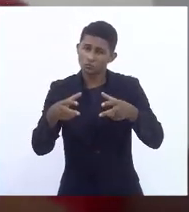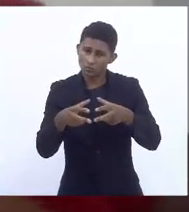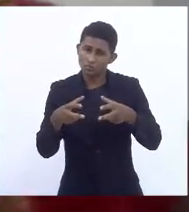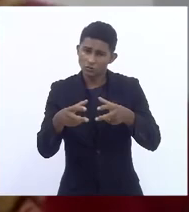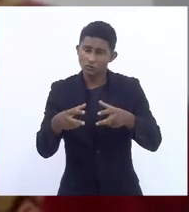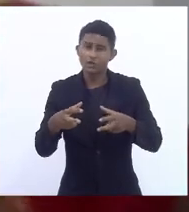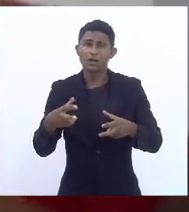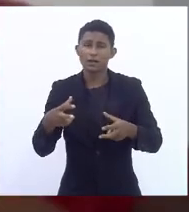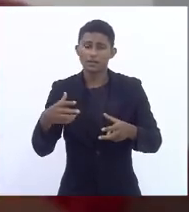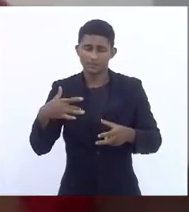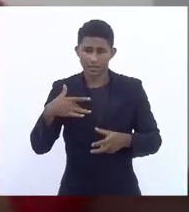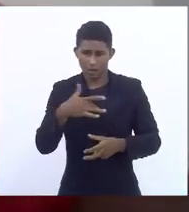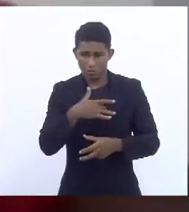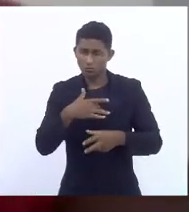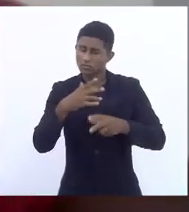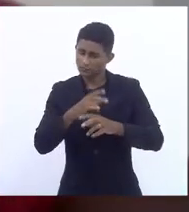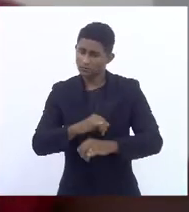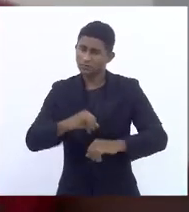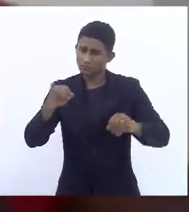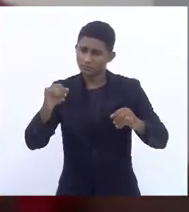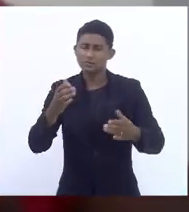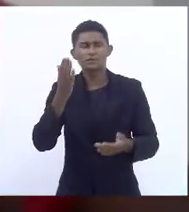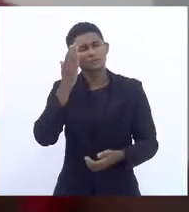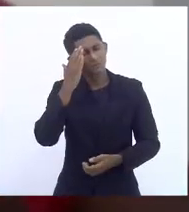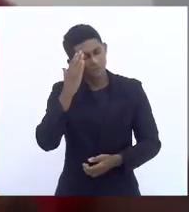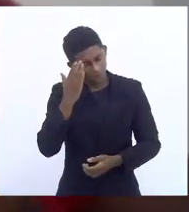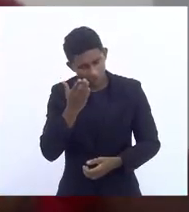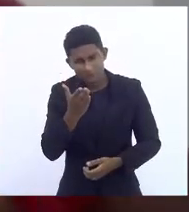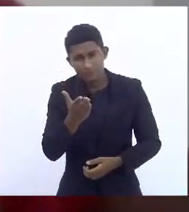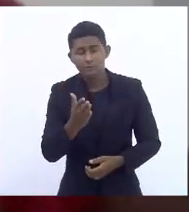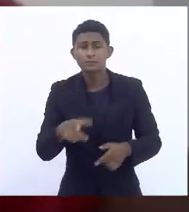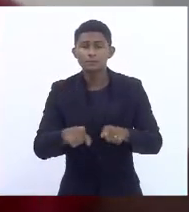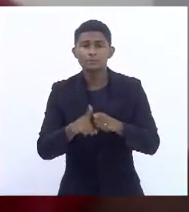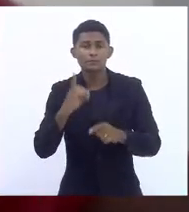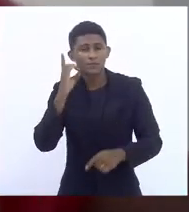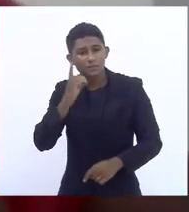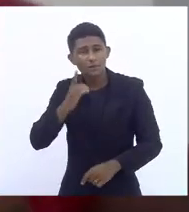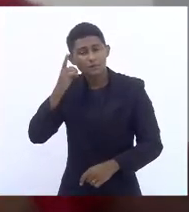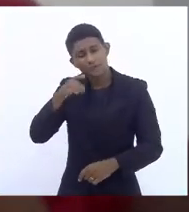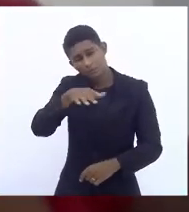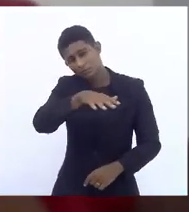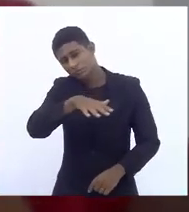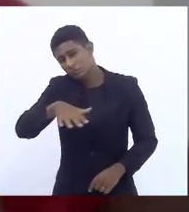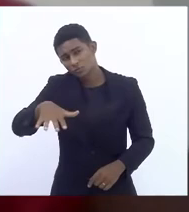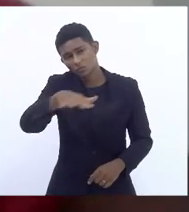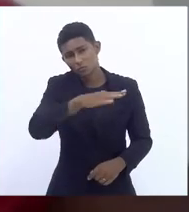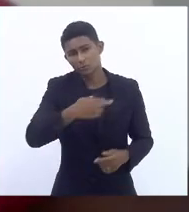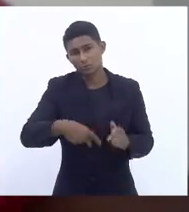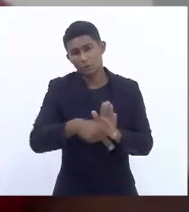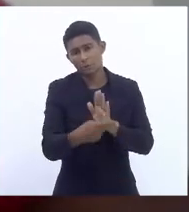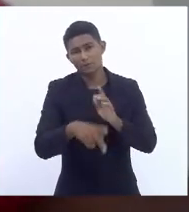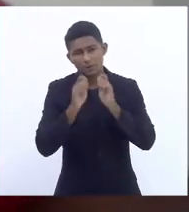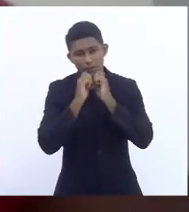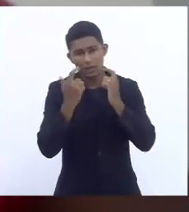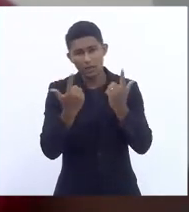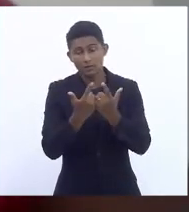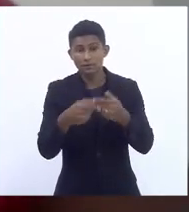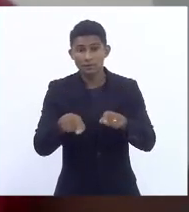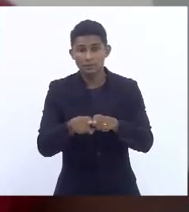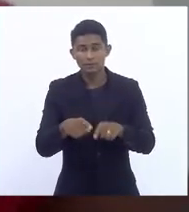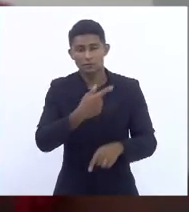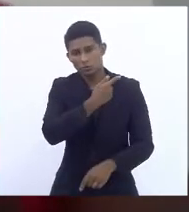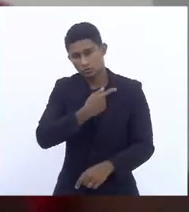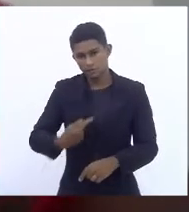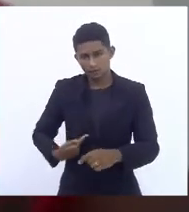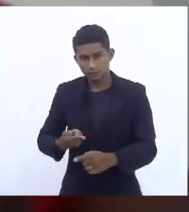tem ciência também sobre esse tema, mas dos deputados e deputadas dessa casa, e cobramos, né, do governo do Estado para